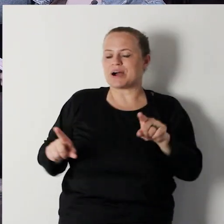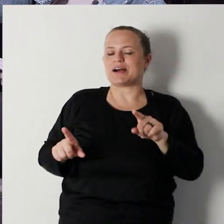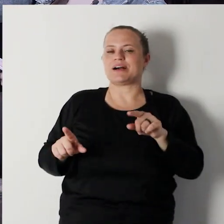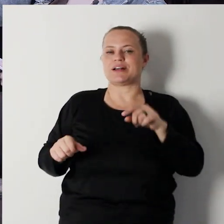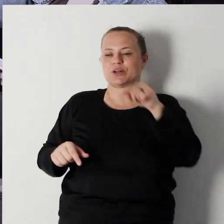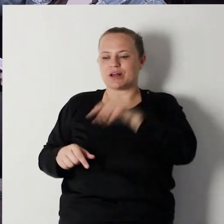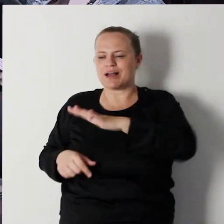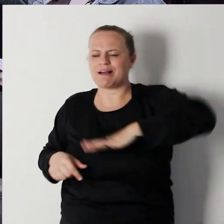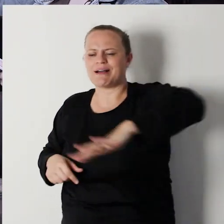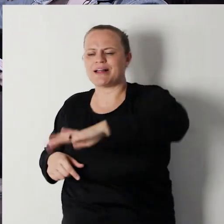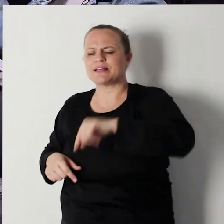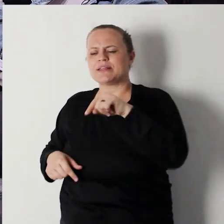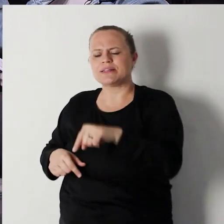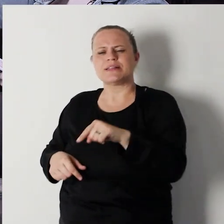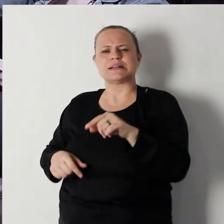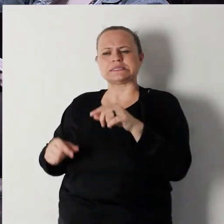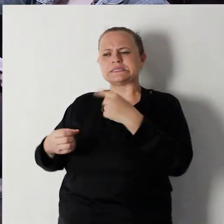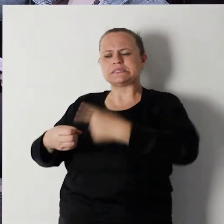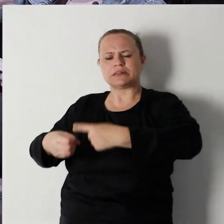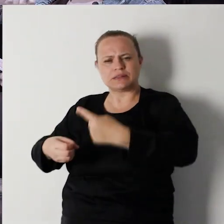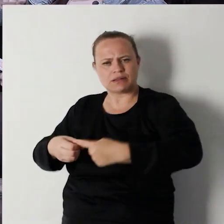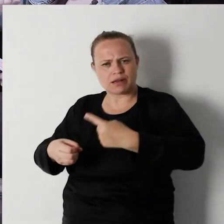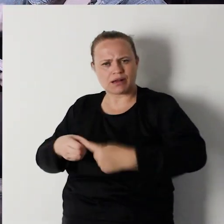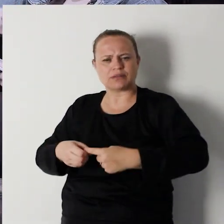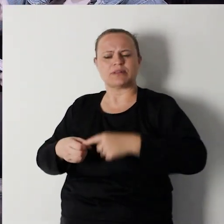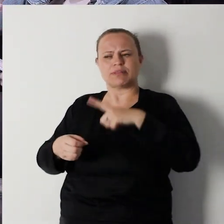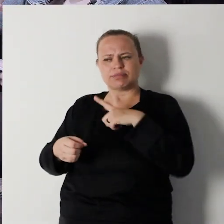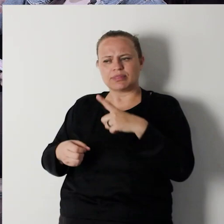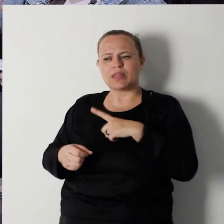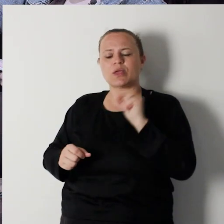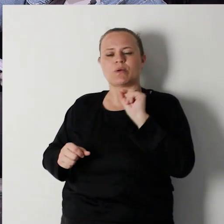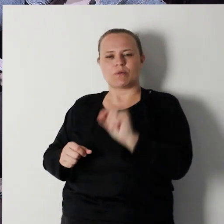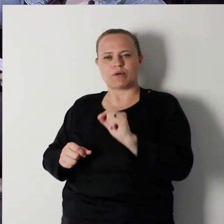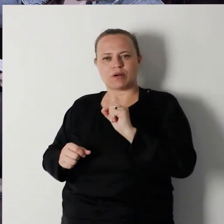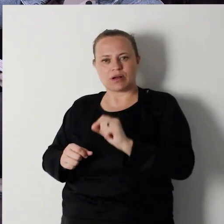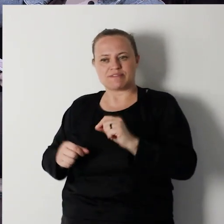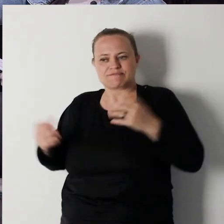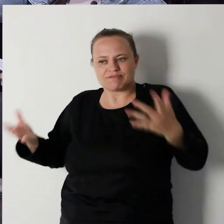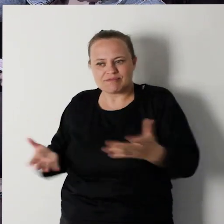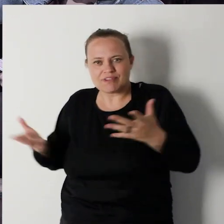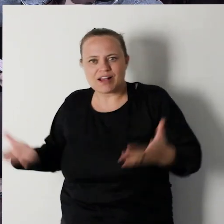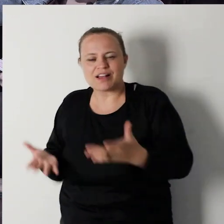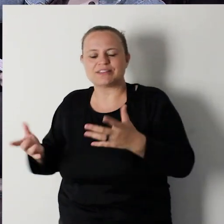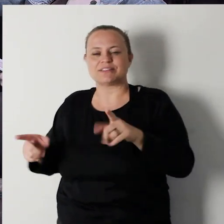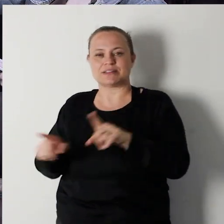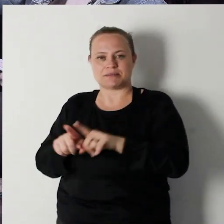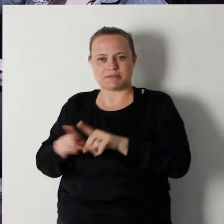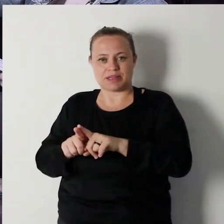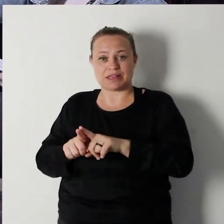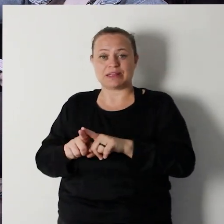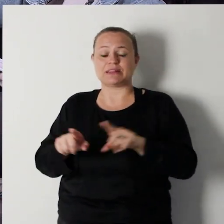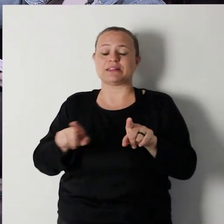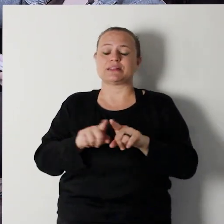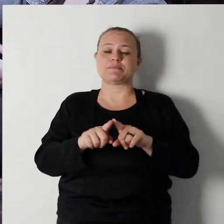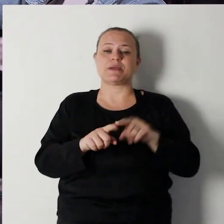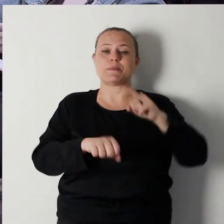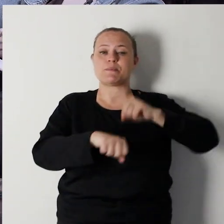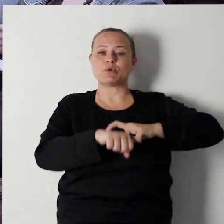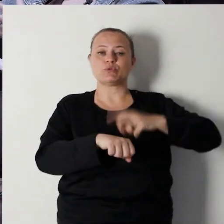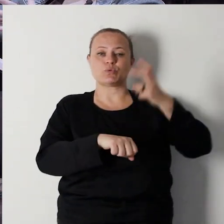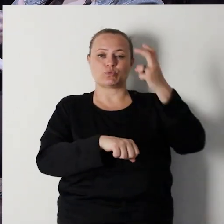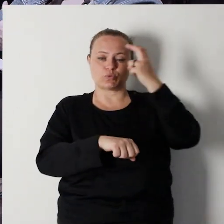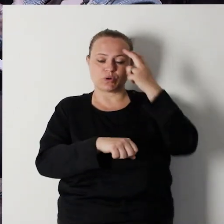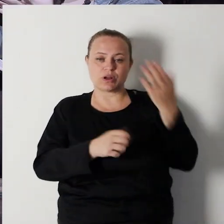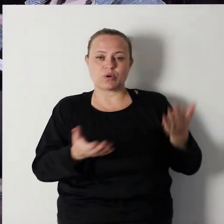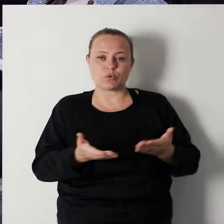próprio local, não vir algo de fora para aquela cidade, mas mostrar o que aquele ponto, o que aquela cidade tem